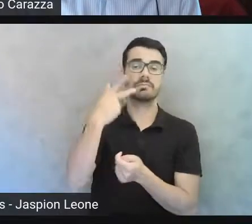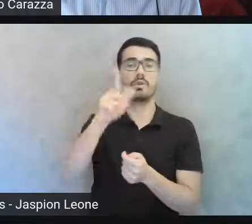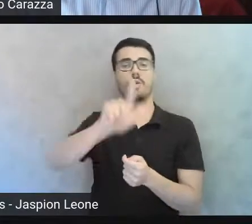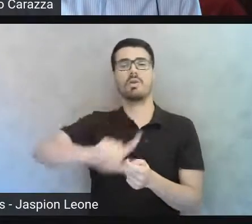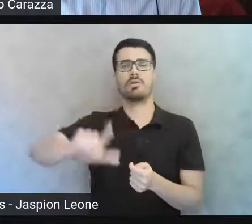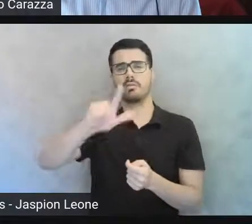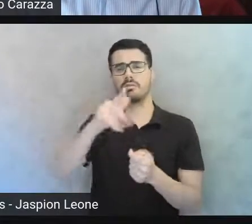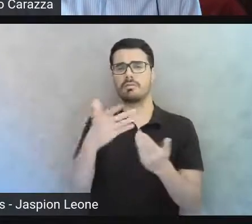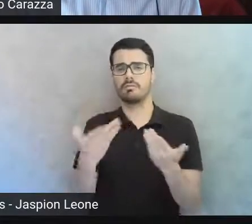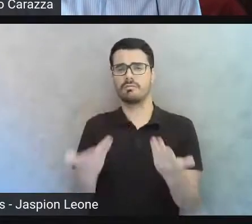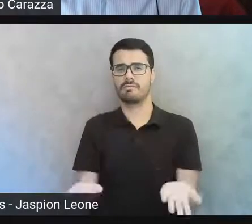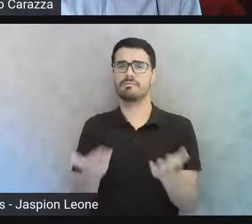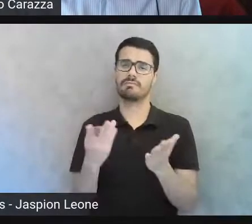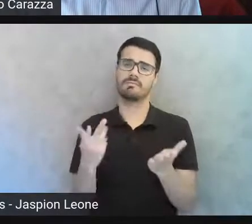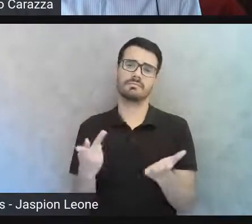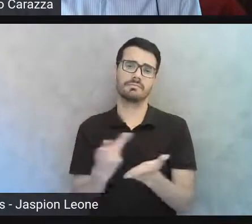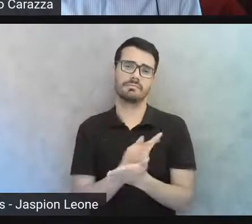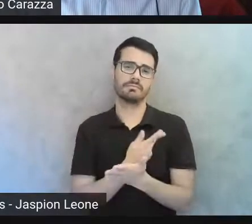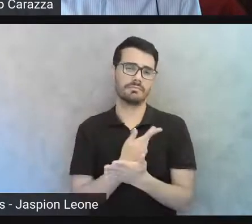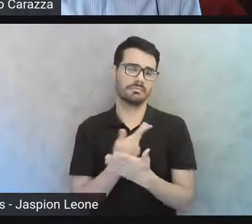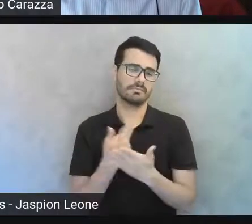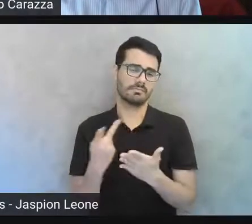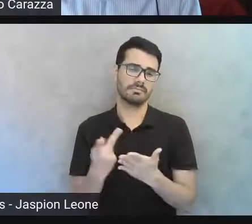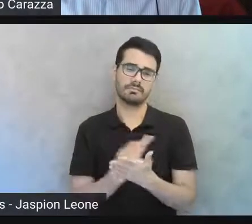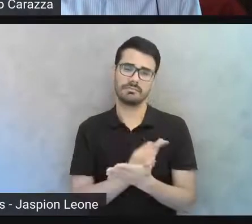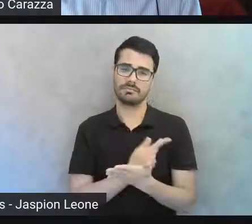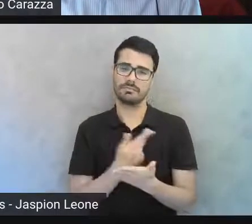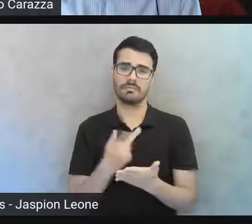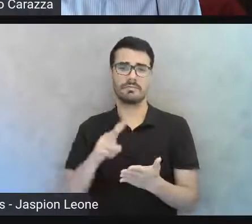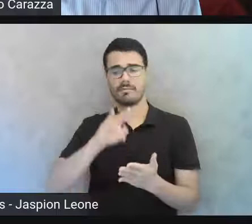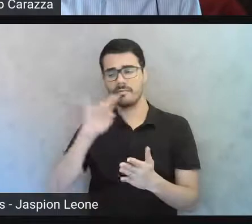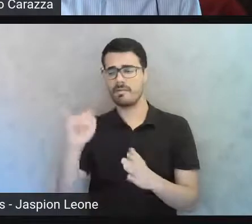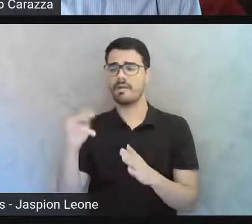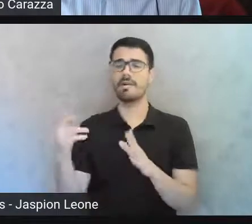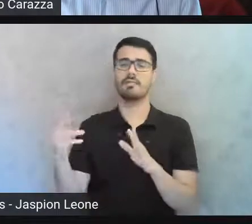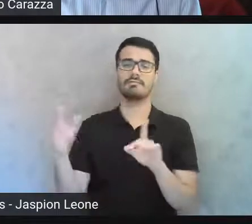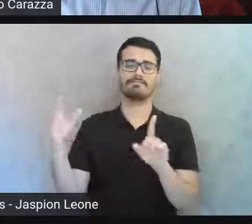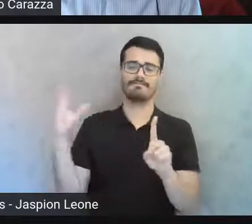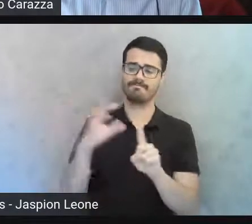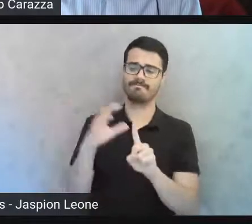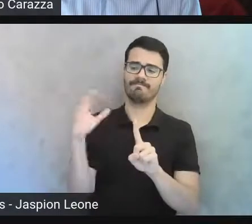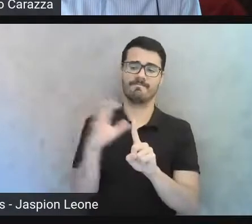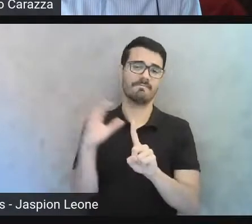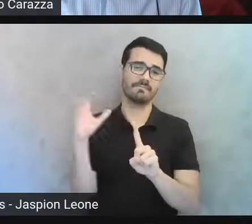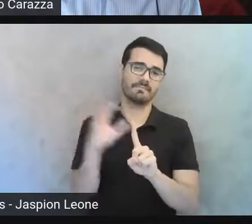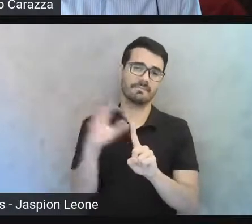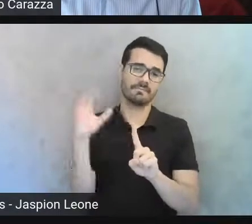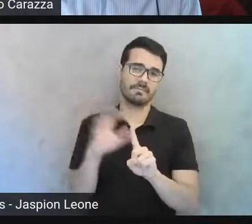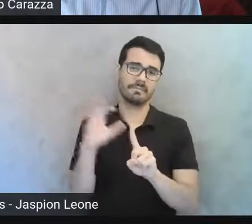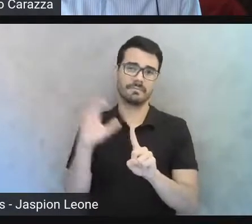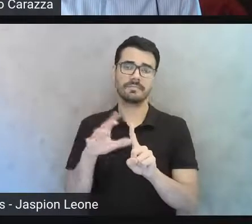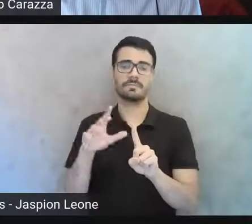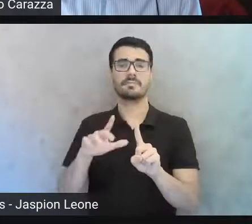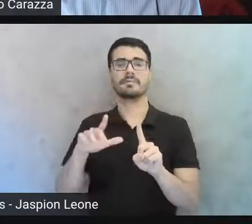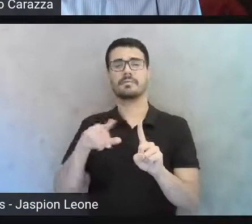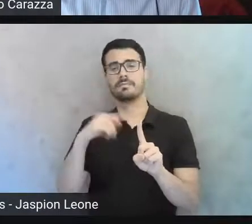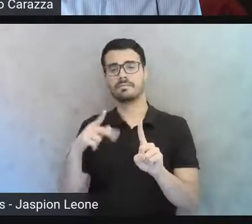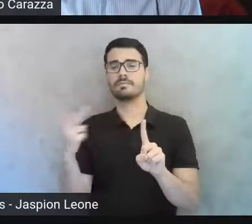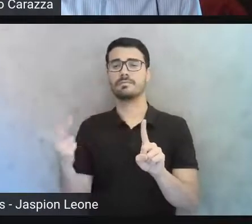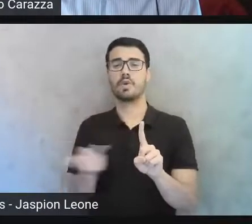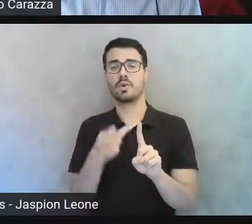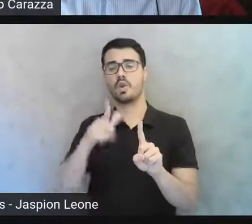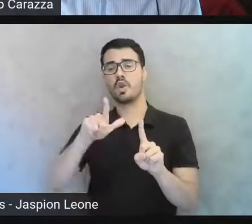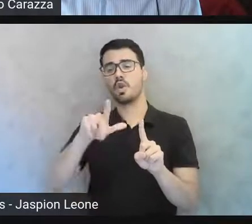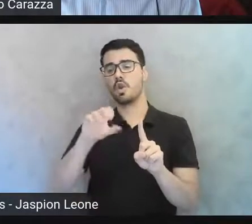né? Eles vão se organizar para pressionar, eles vão fazer lobby de maneira mais explícita ou